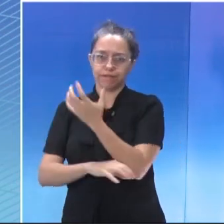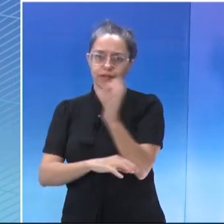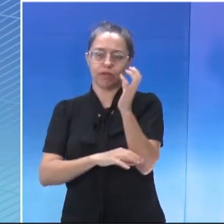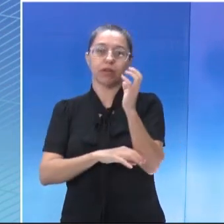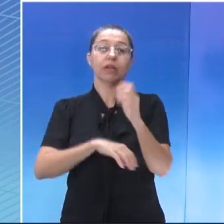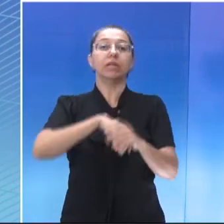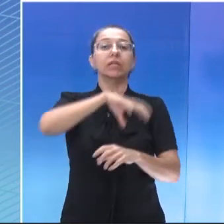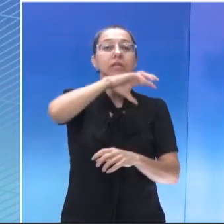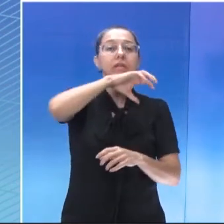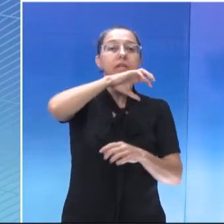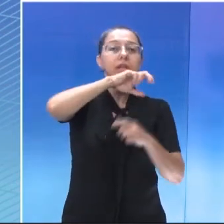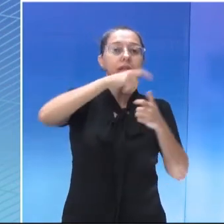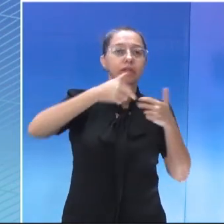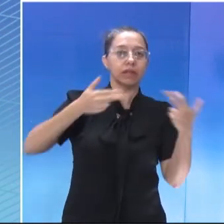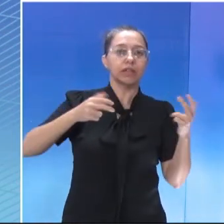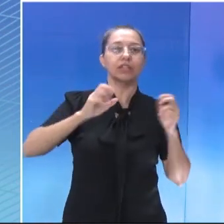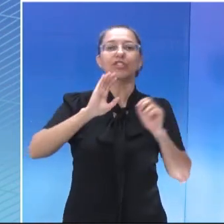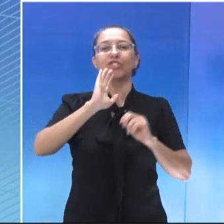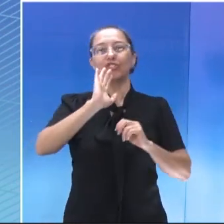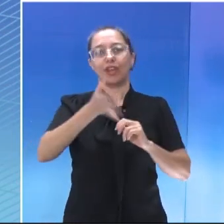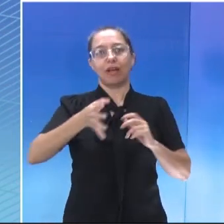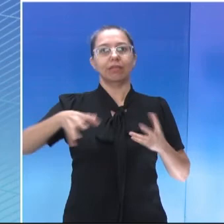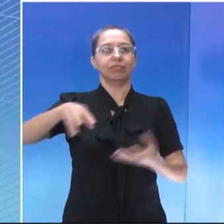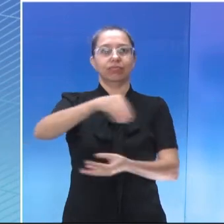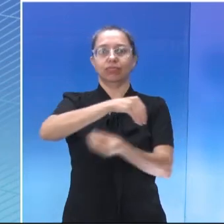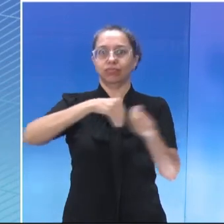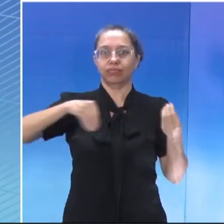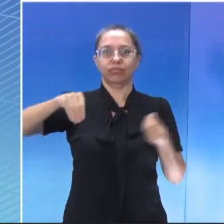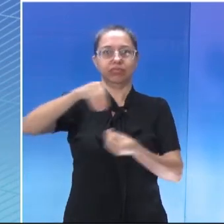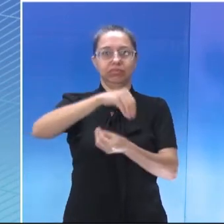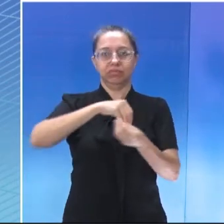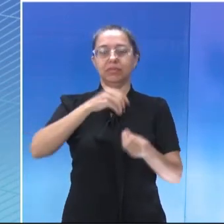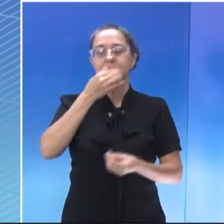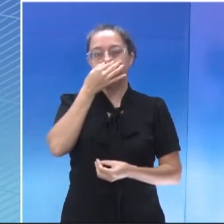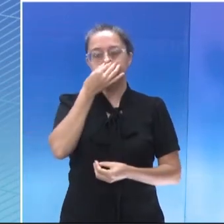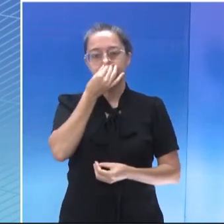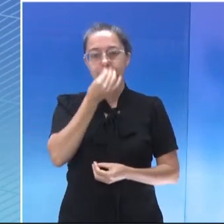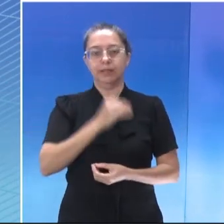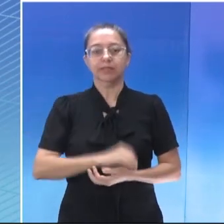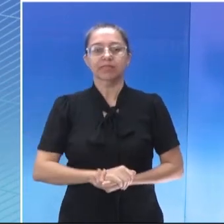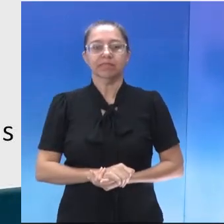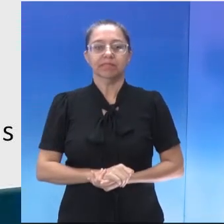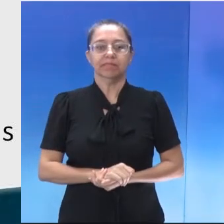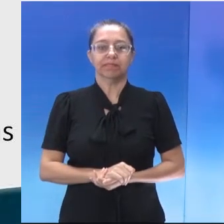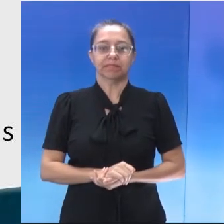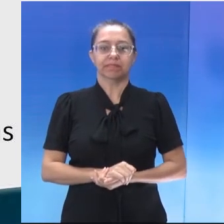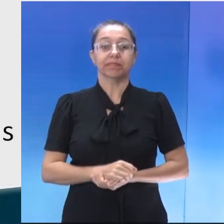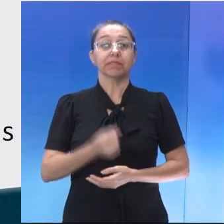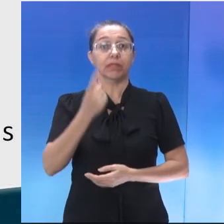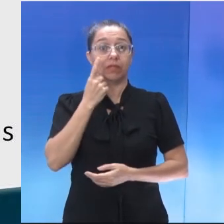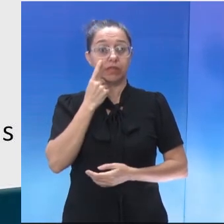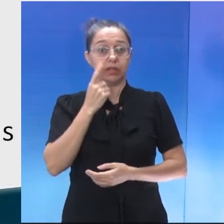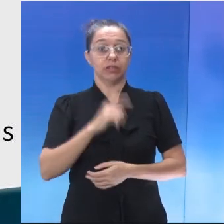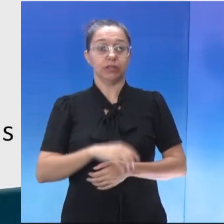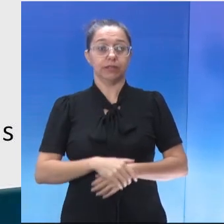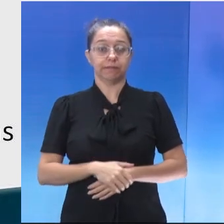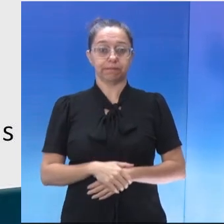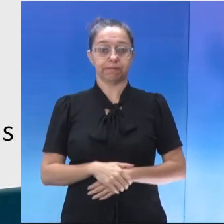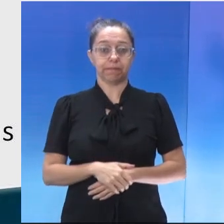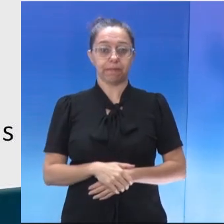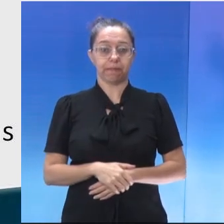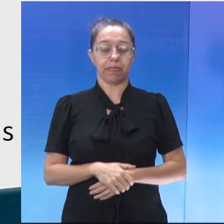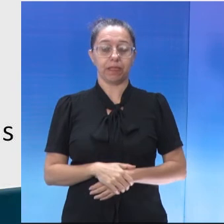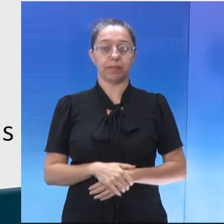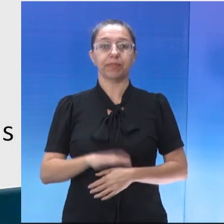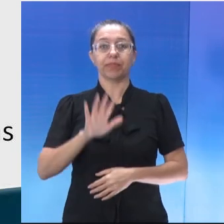sido remexido, alterado. Vamos para as nossas respostas? Vamos ver qual que é a resposta certa. Olha o finalzinho aí